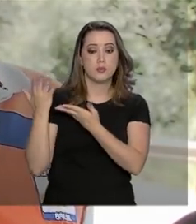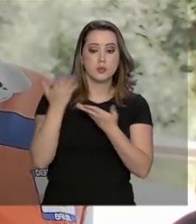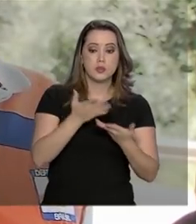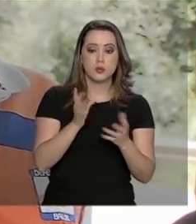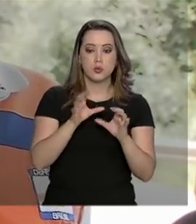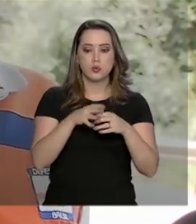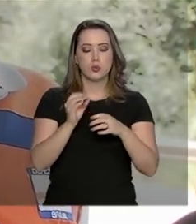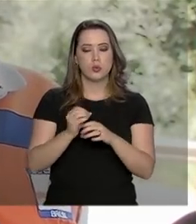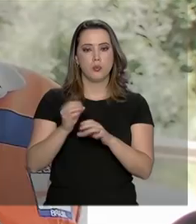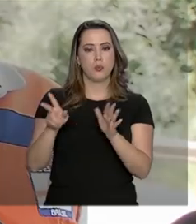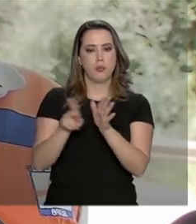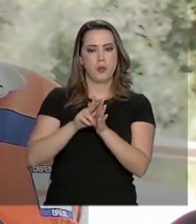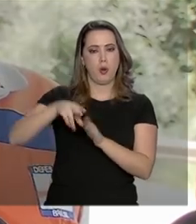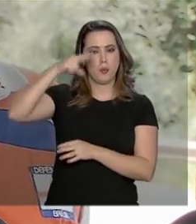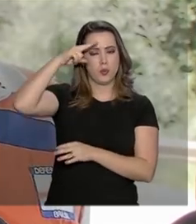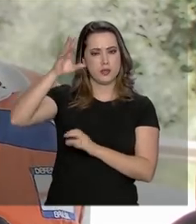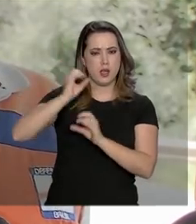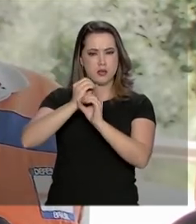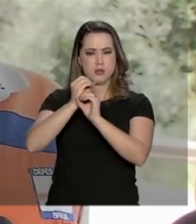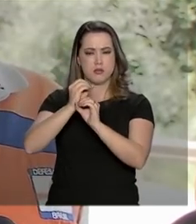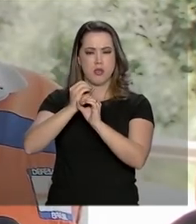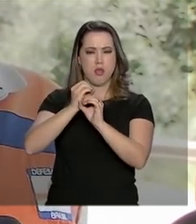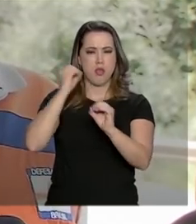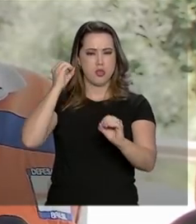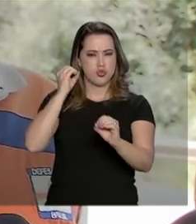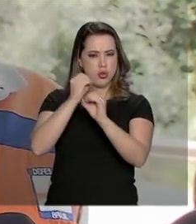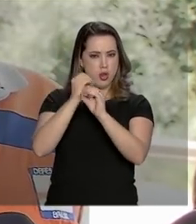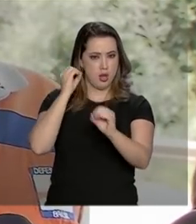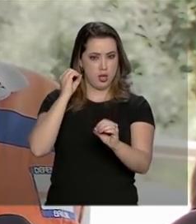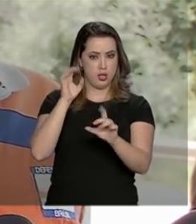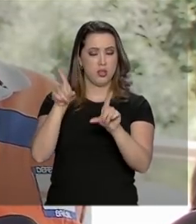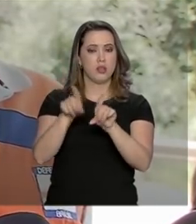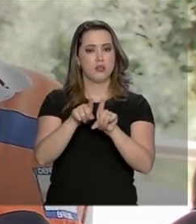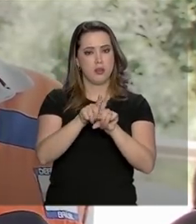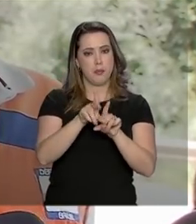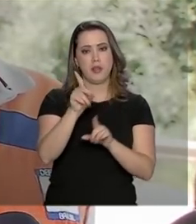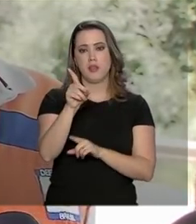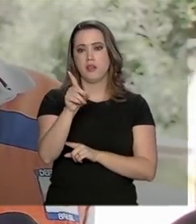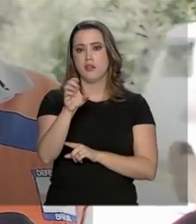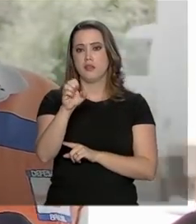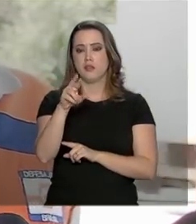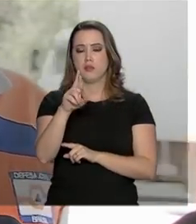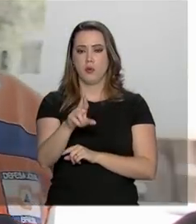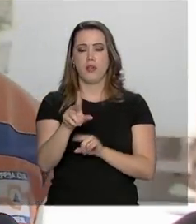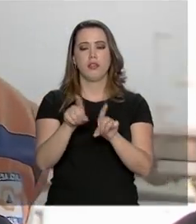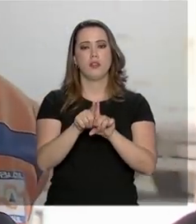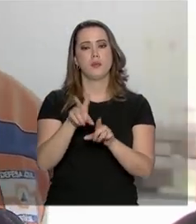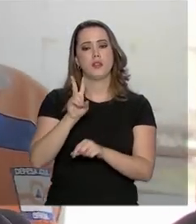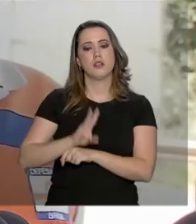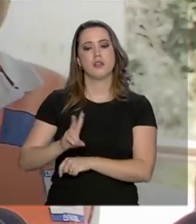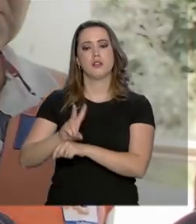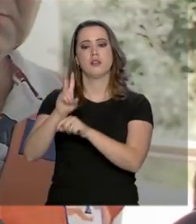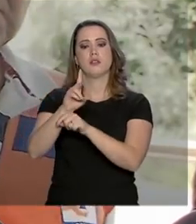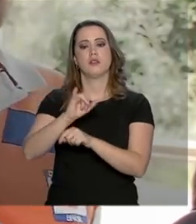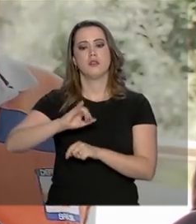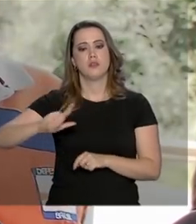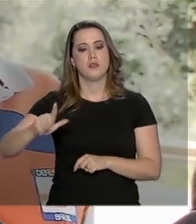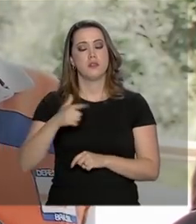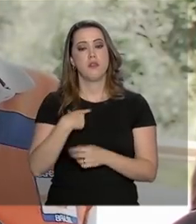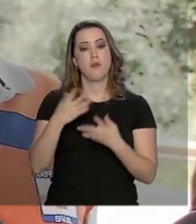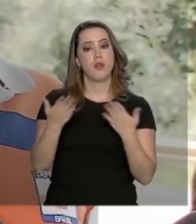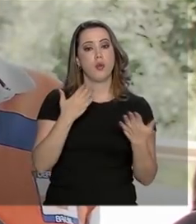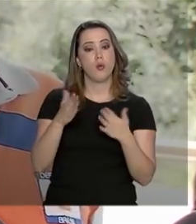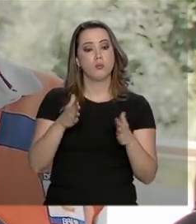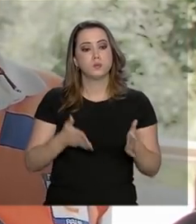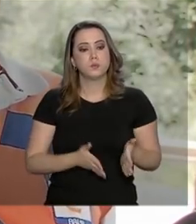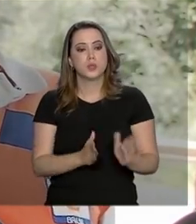de engenheiros do Exército Brasileiro que vem juntamente com engenheiros do DR, com engenheiros da Defesa Civil, fazer uma avaliação da